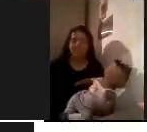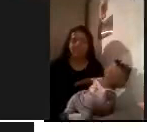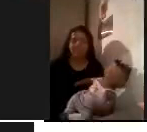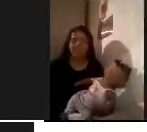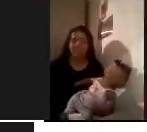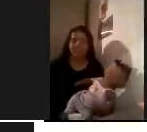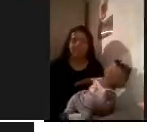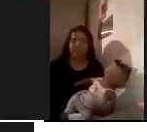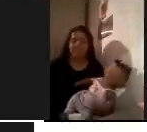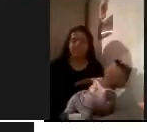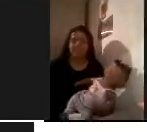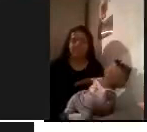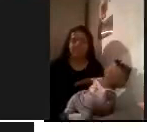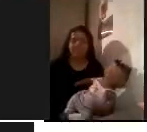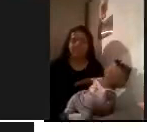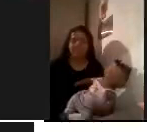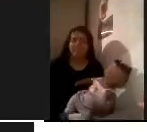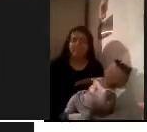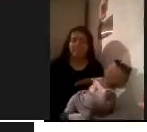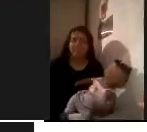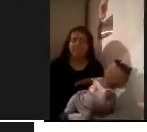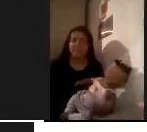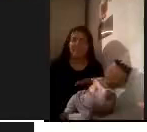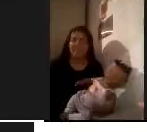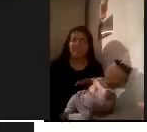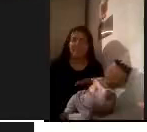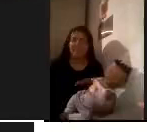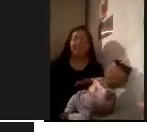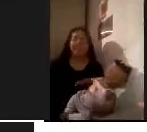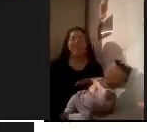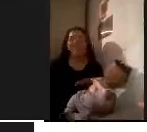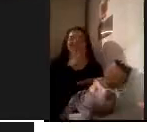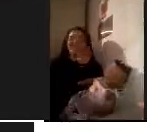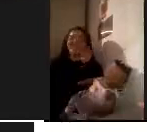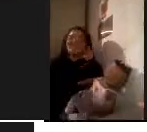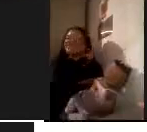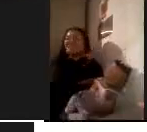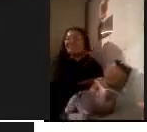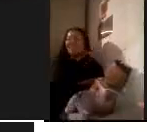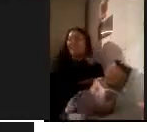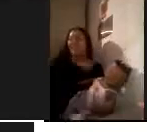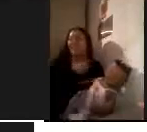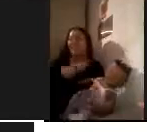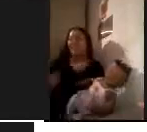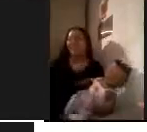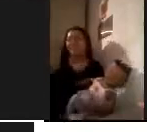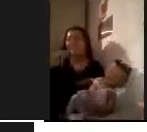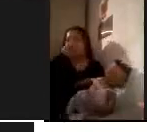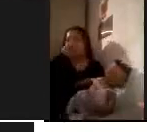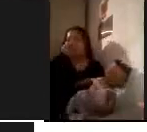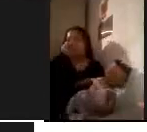os nossos que dizem brônquios, as dentro das células que dizem como somos.